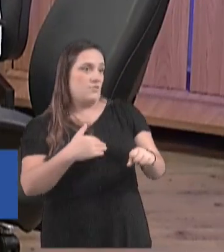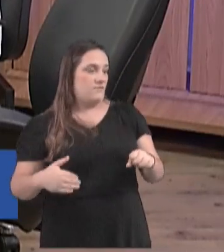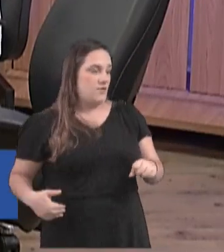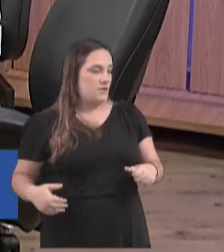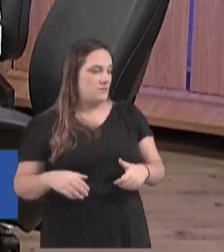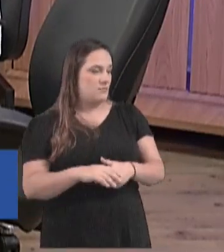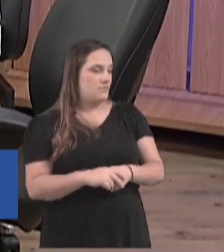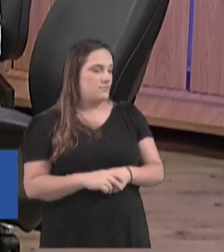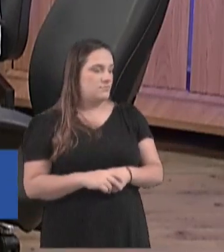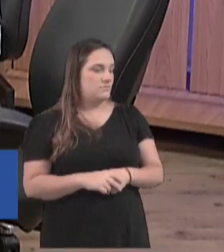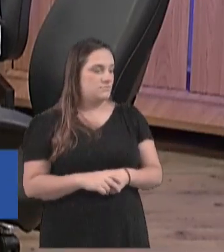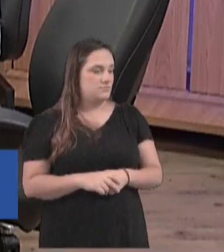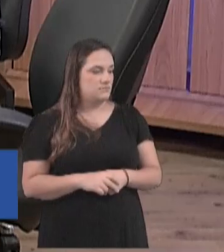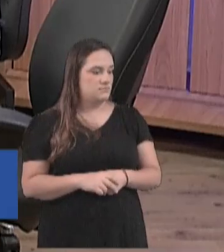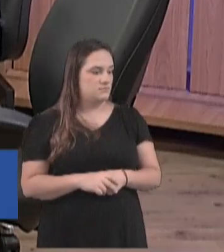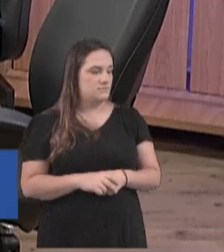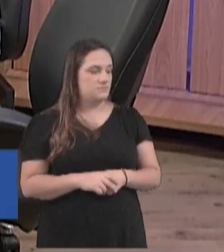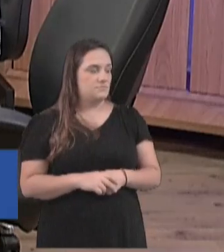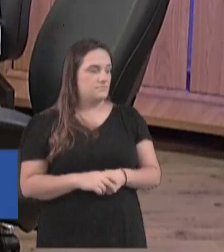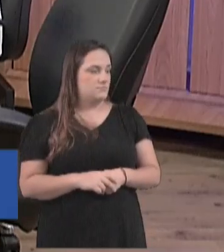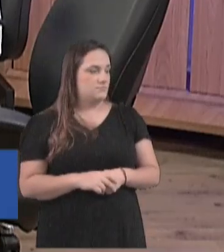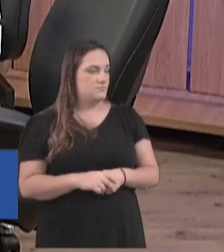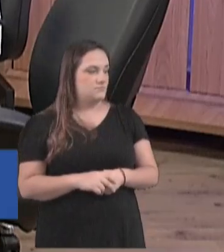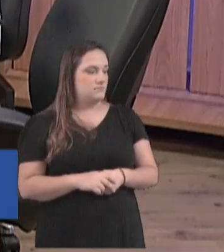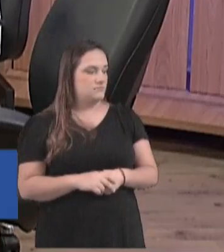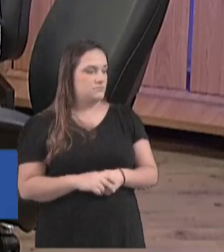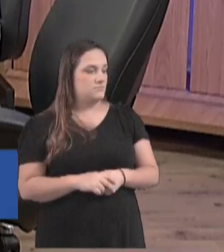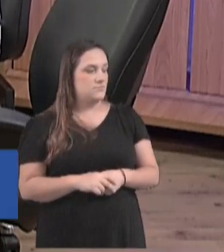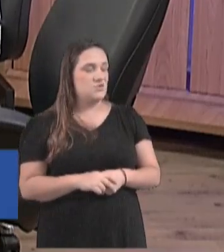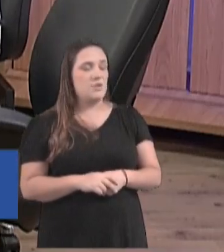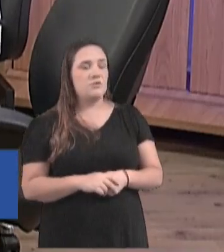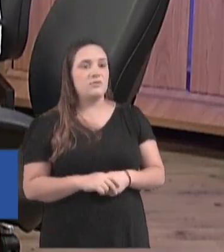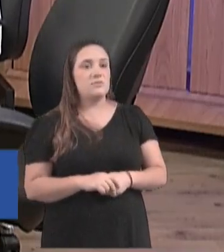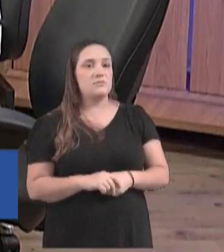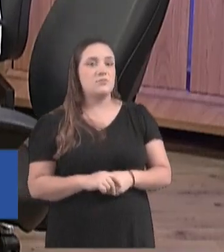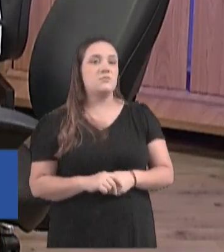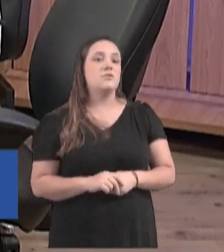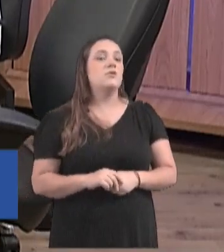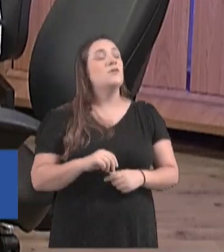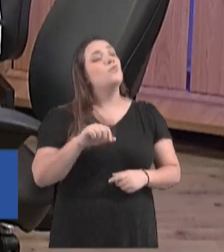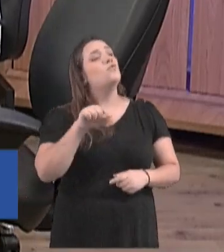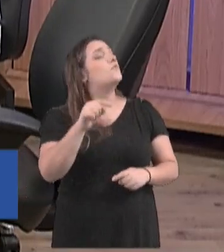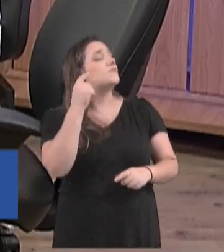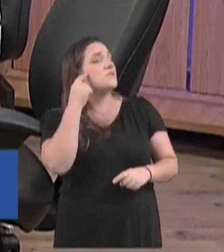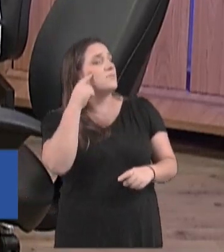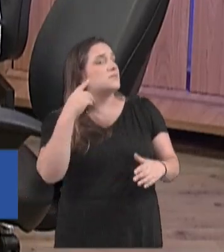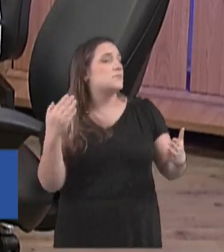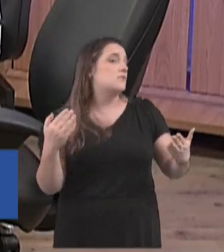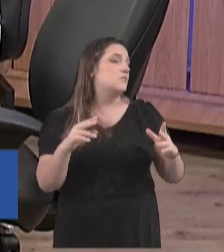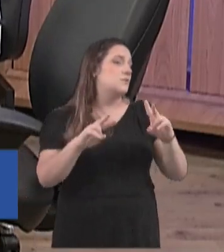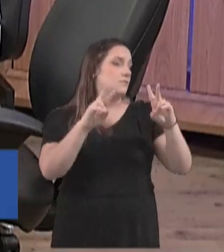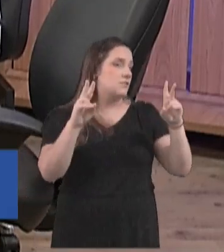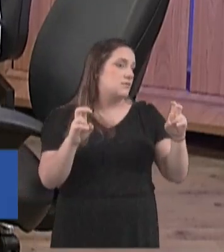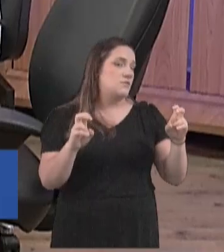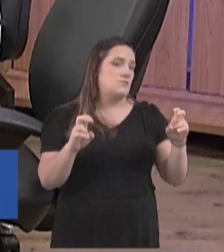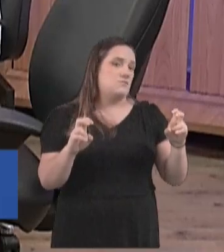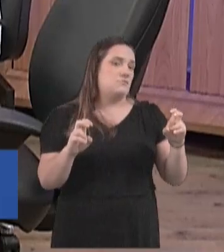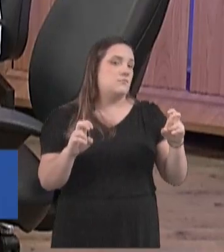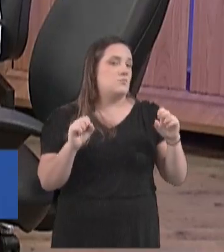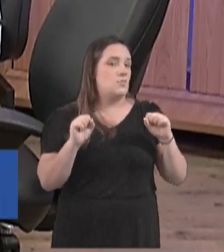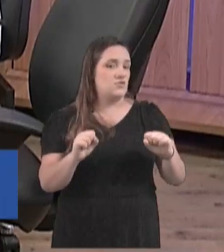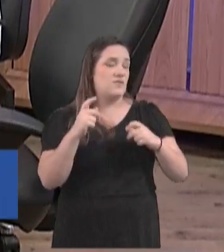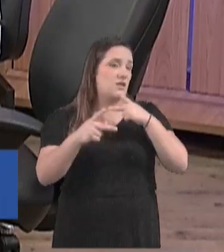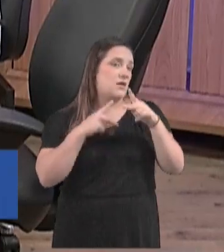todo, e na relação recursos hídricos e a atividade humana. Na avaliação do senhor, nesse ponto, dá para também trazer quais